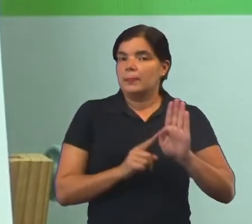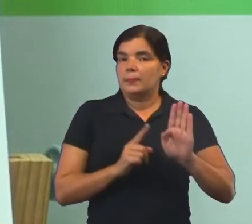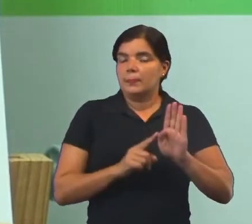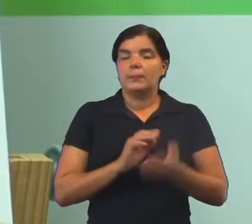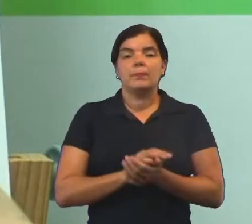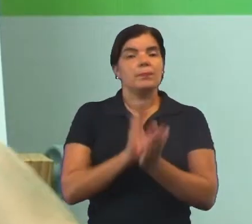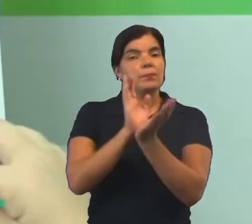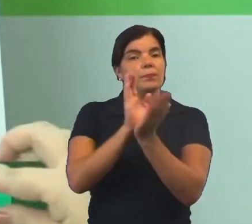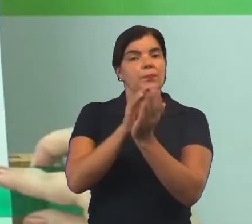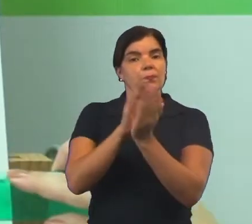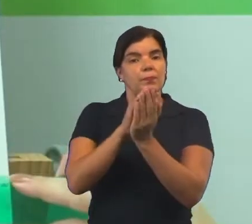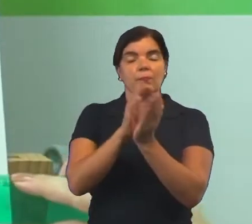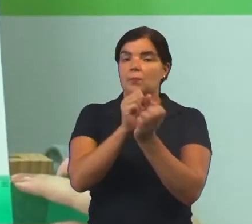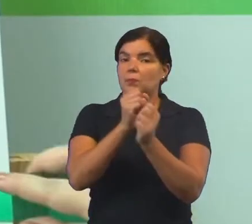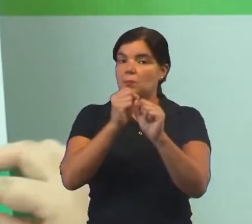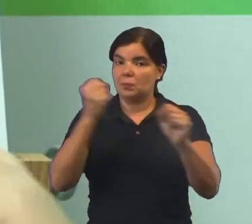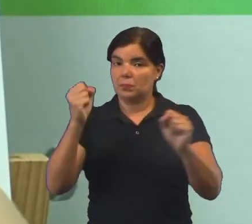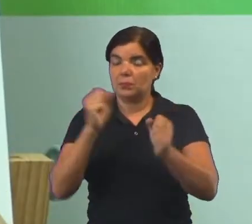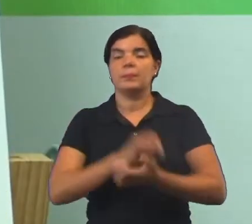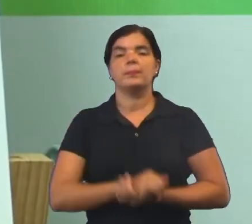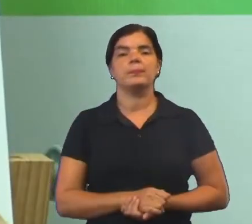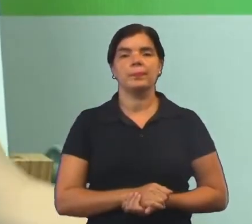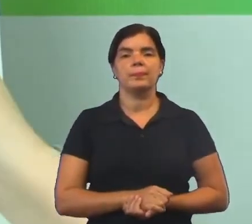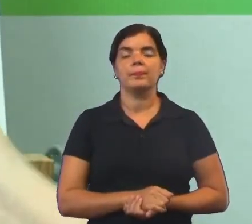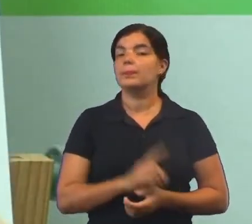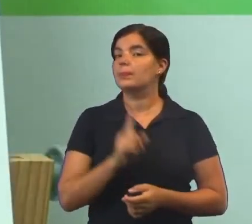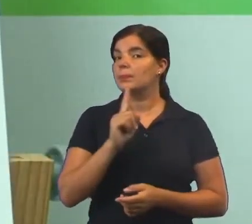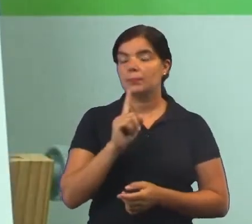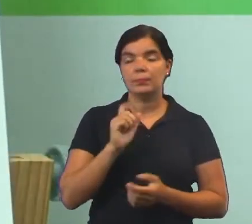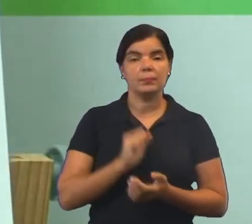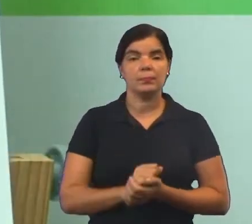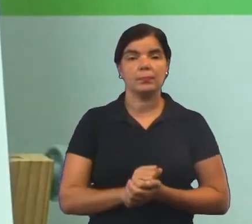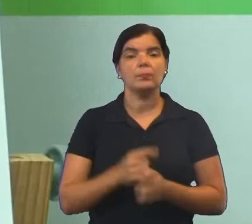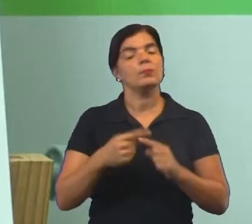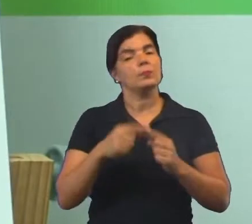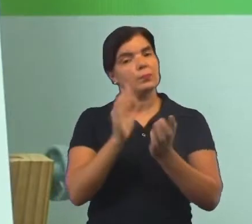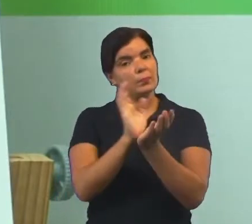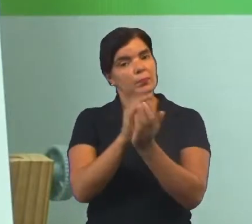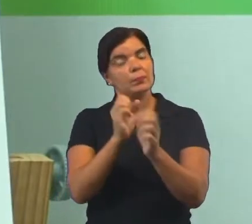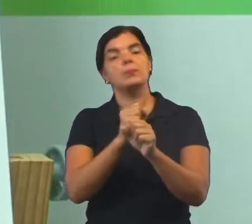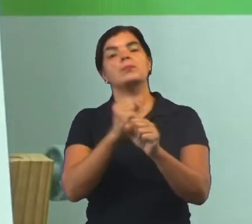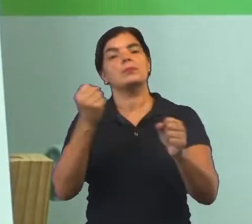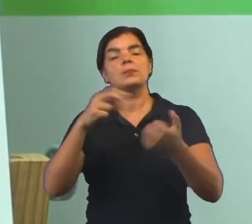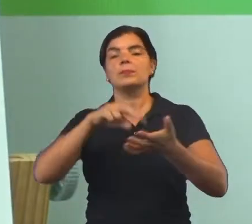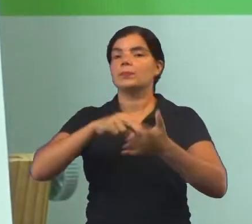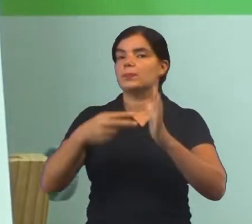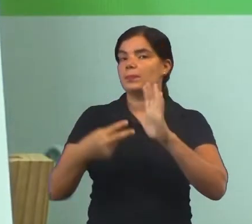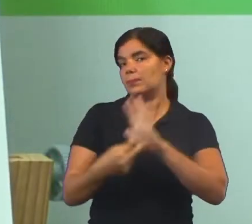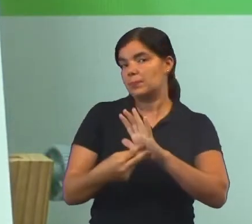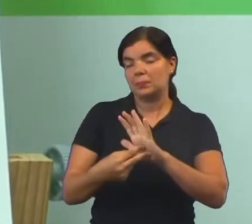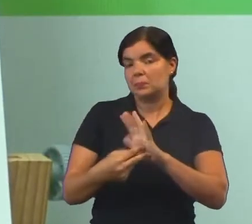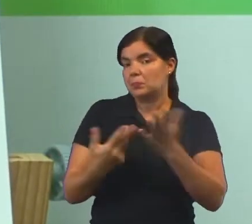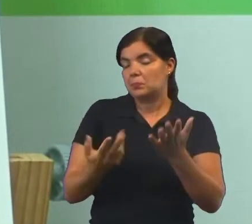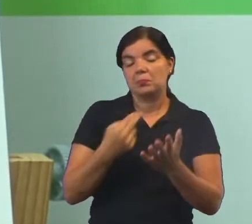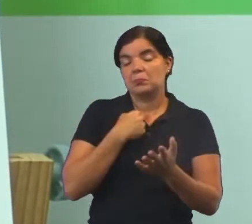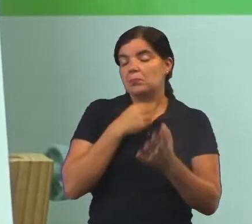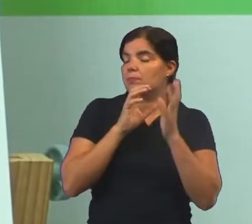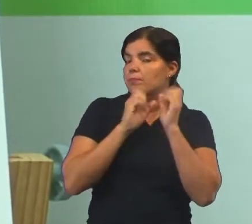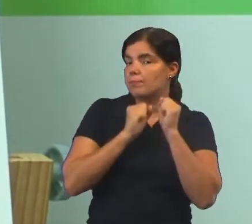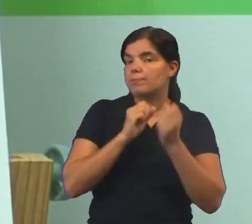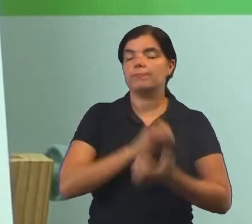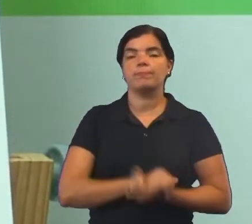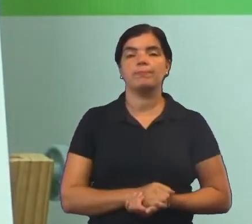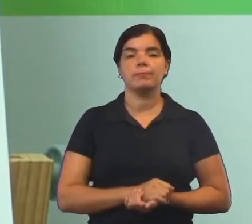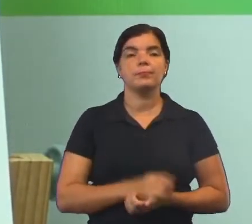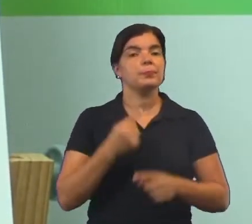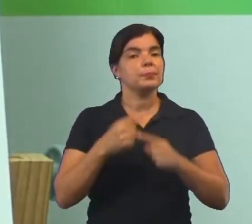B? O jacaré tem a boca grande demais? Não. Por ele ter uma boca grande demais, não significa que eles não possam dormir.